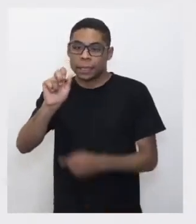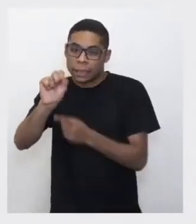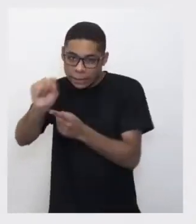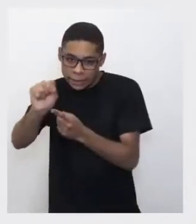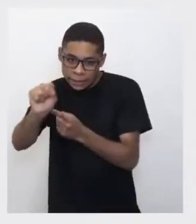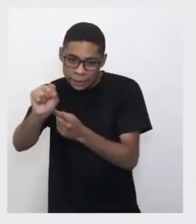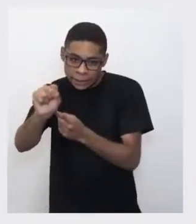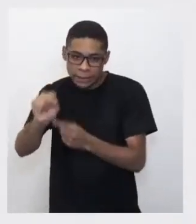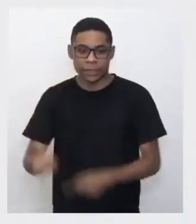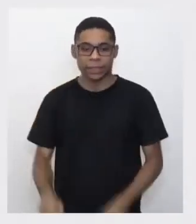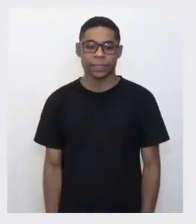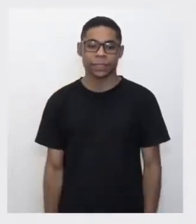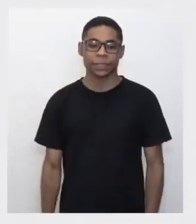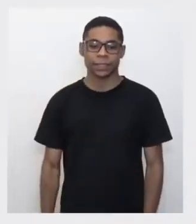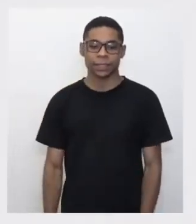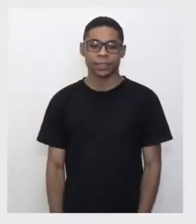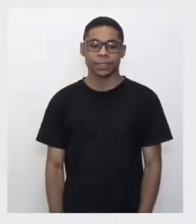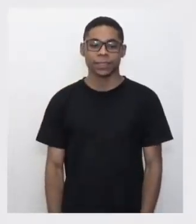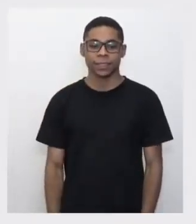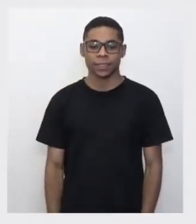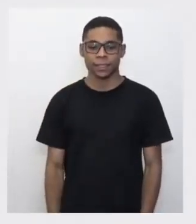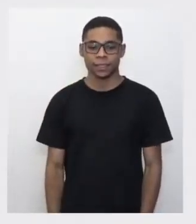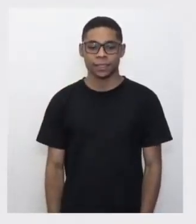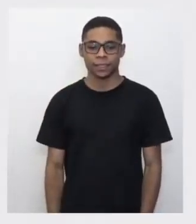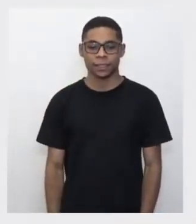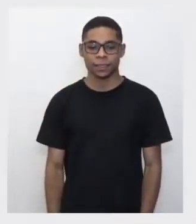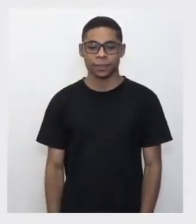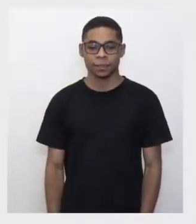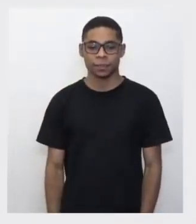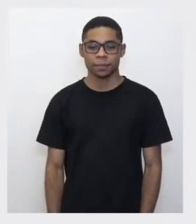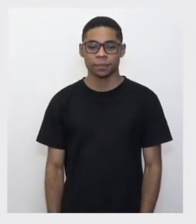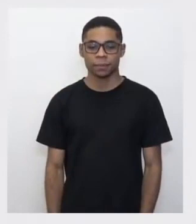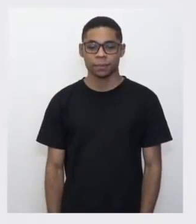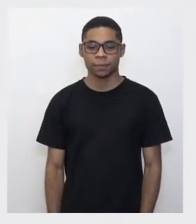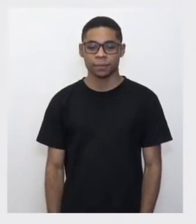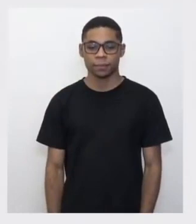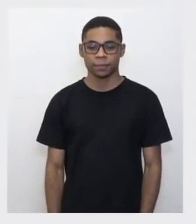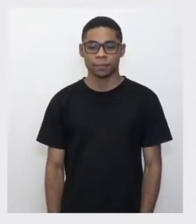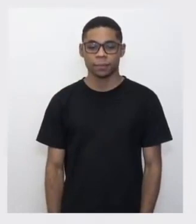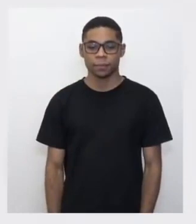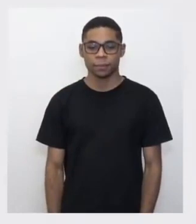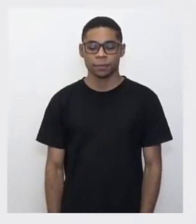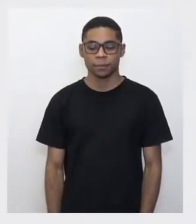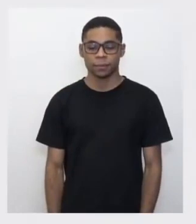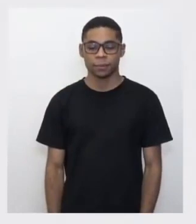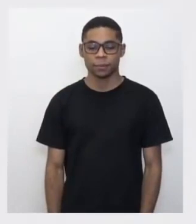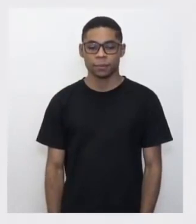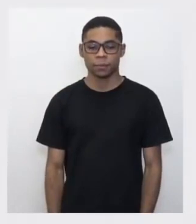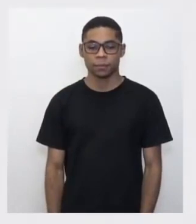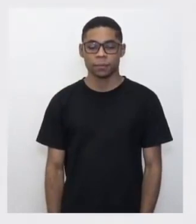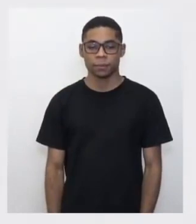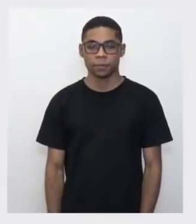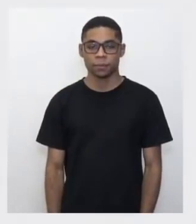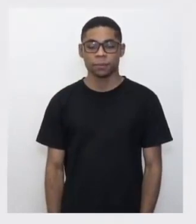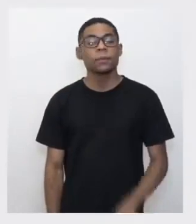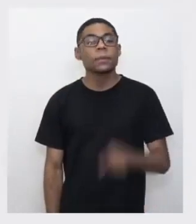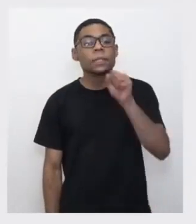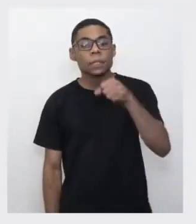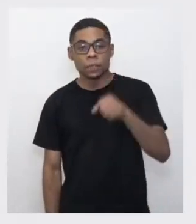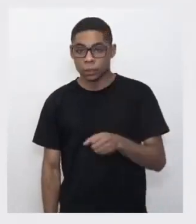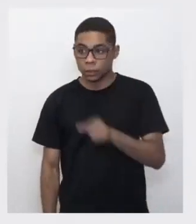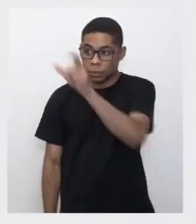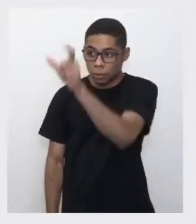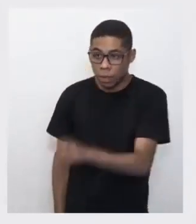is, ok. Tem o S. Legal. Porque o is termina com S. Legal. Então, ó, a gente he. tem he. Toda vez que eu tiver um he,